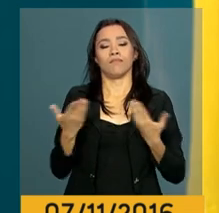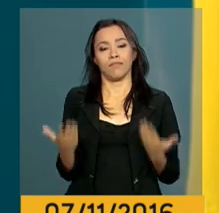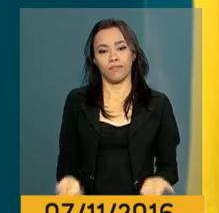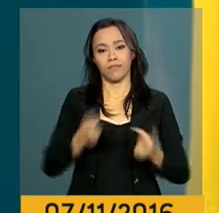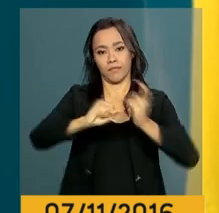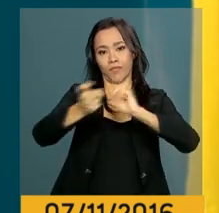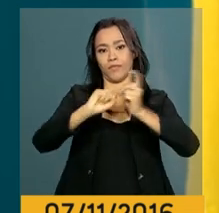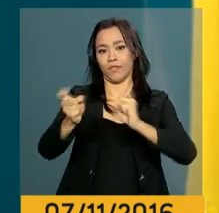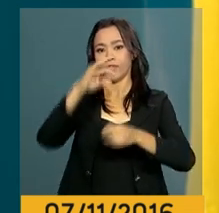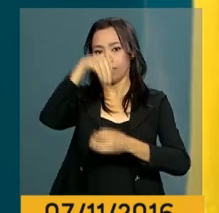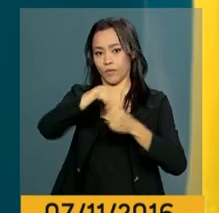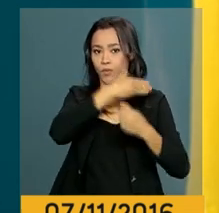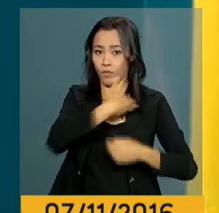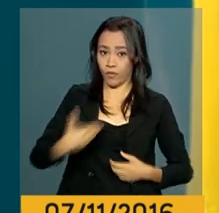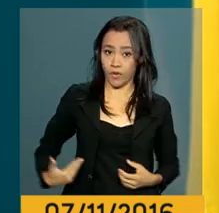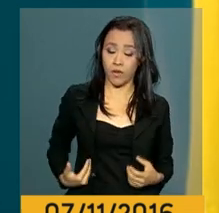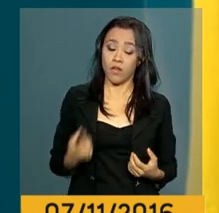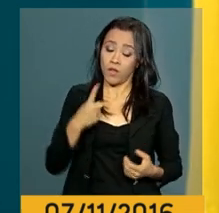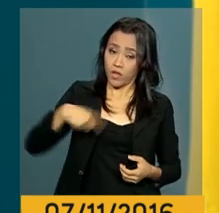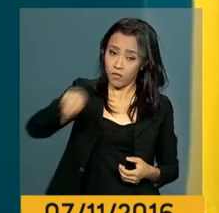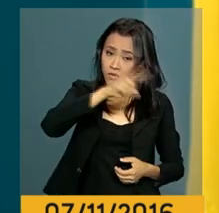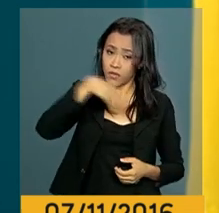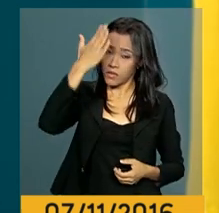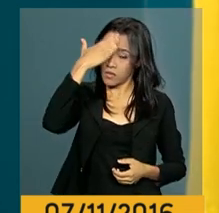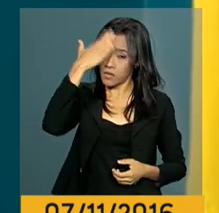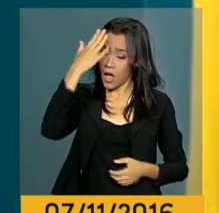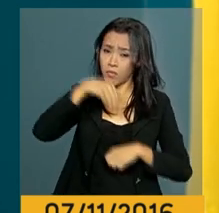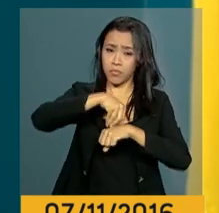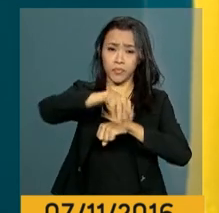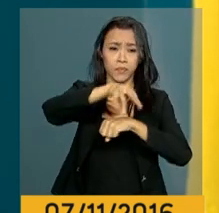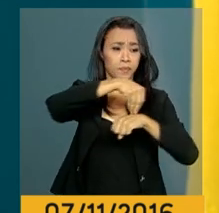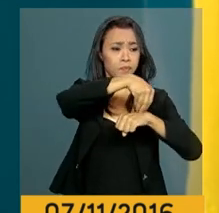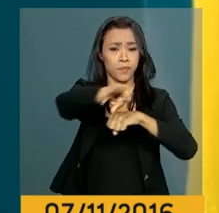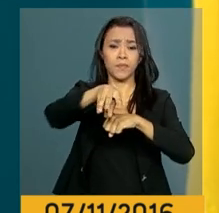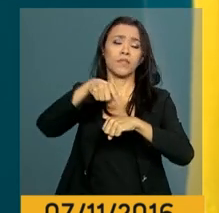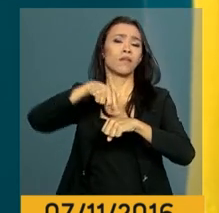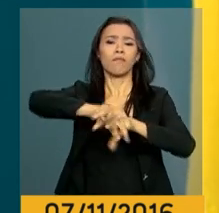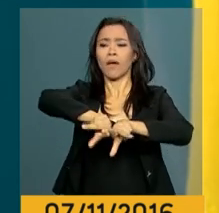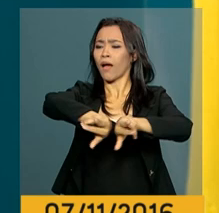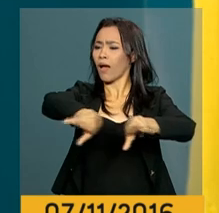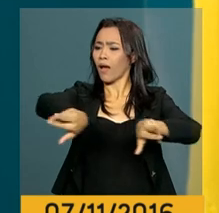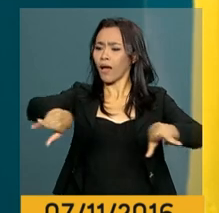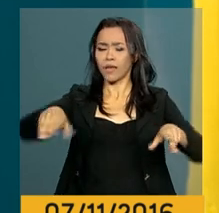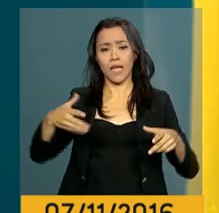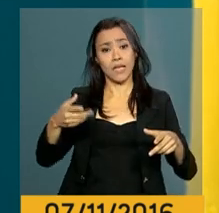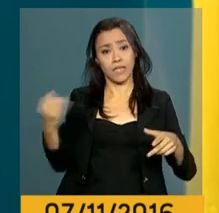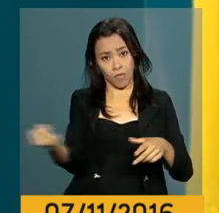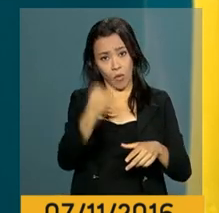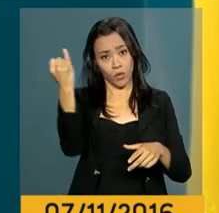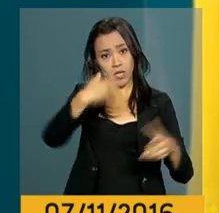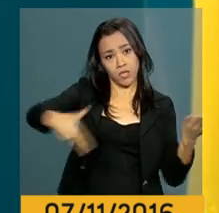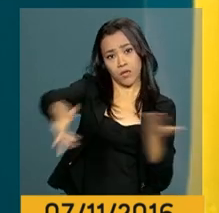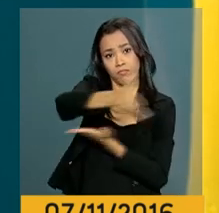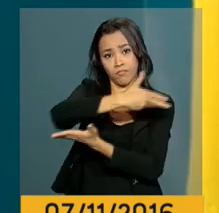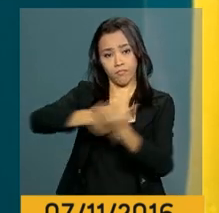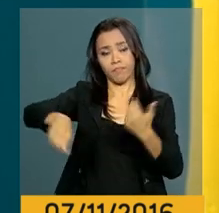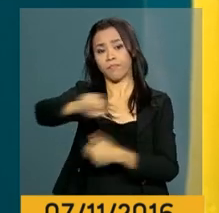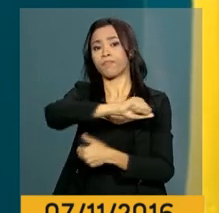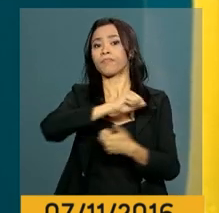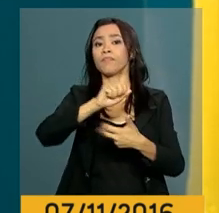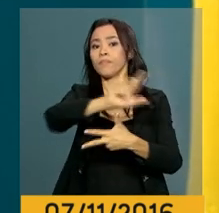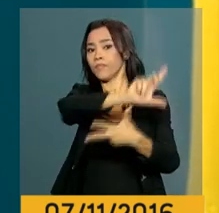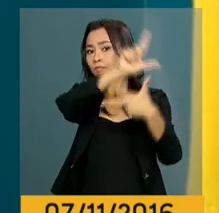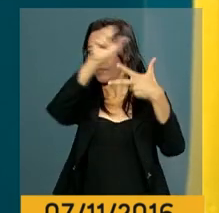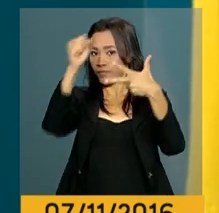sabem, têm notícias as mais variadas, da importância desta relação do Executivo com o